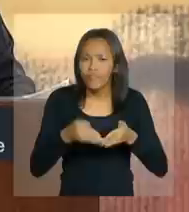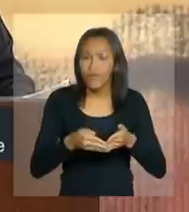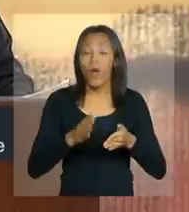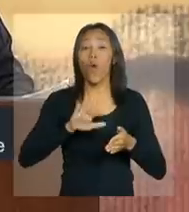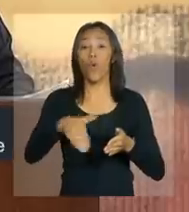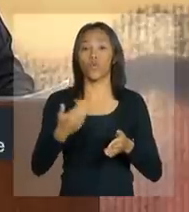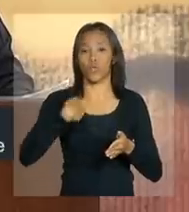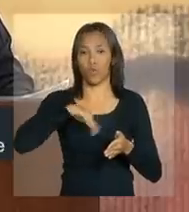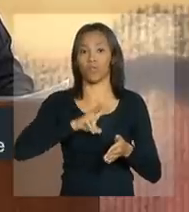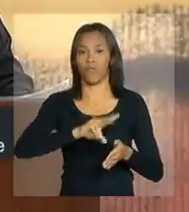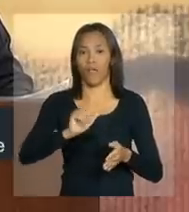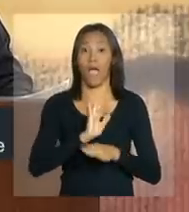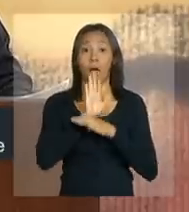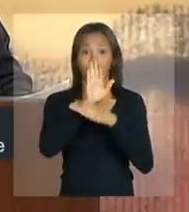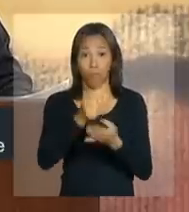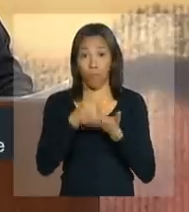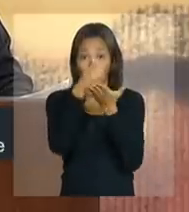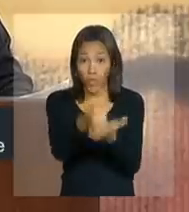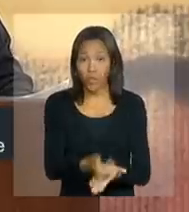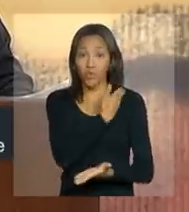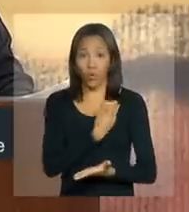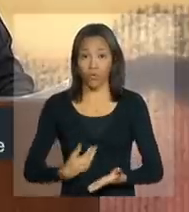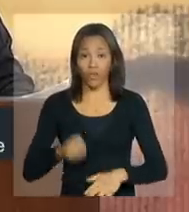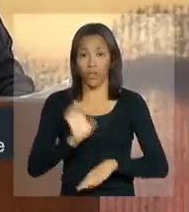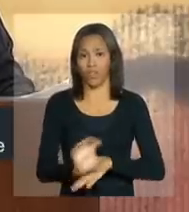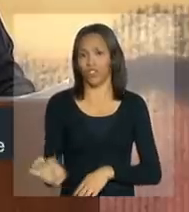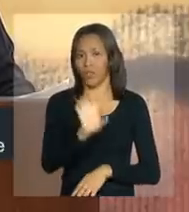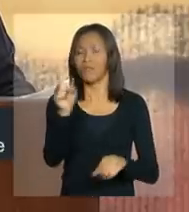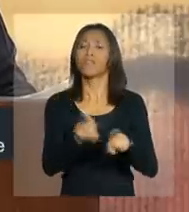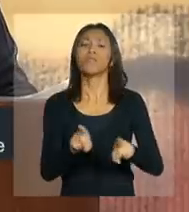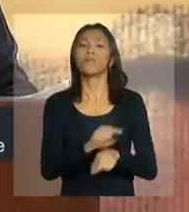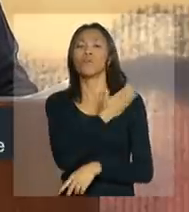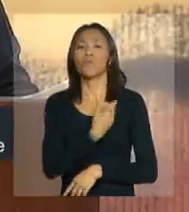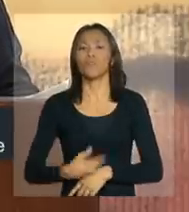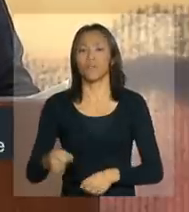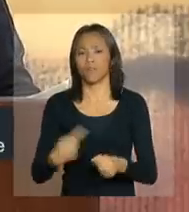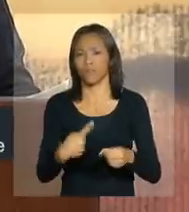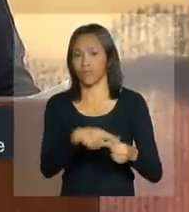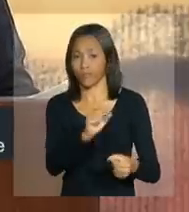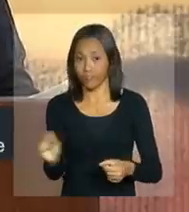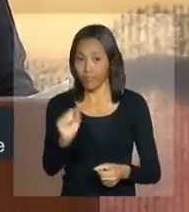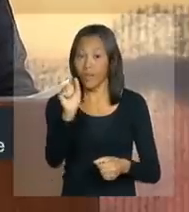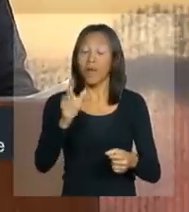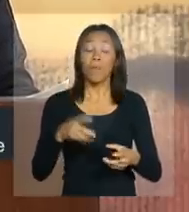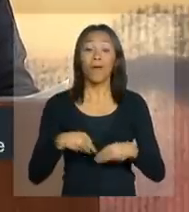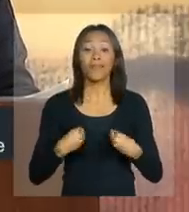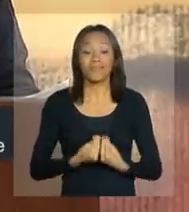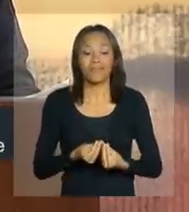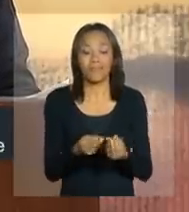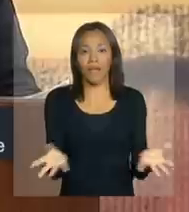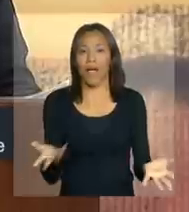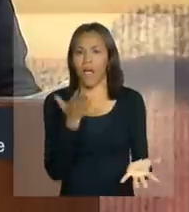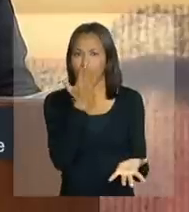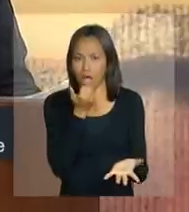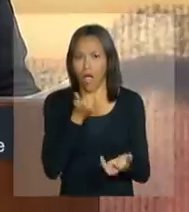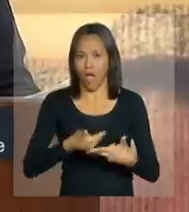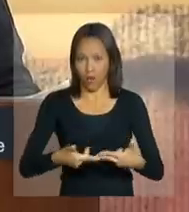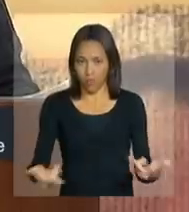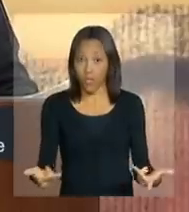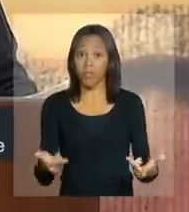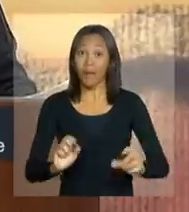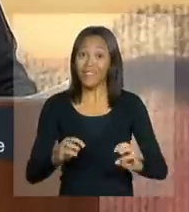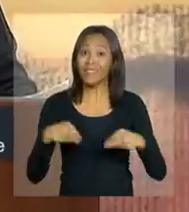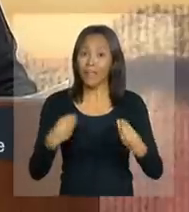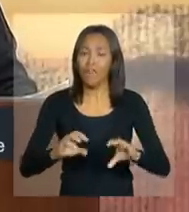estar apoiando os governos estaduais e governos municipais nossos parceiros no programa de aquisição de alimentos para fortalecer